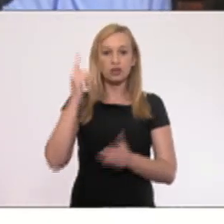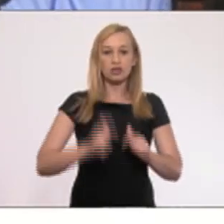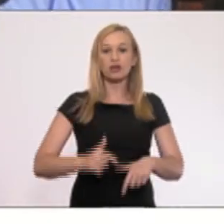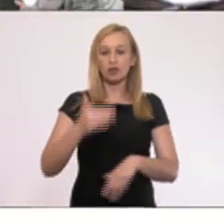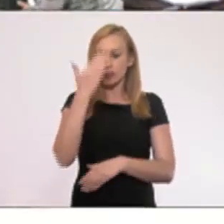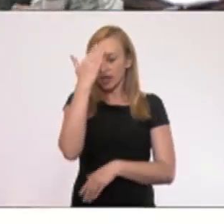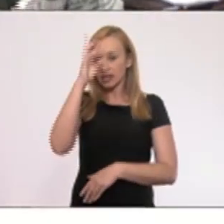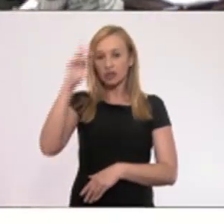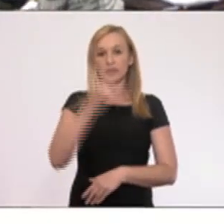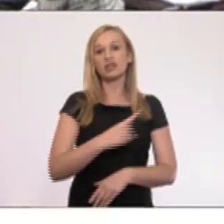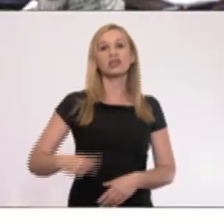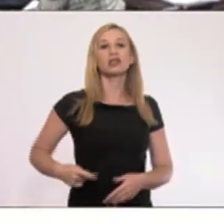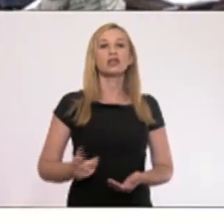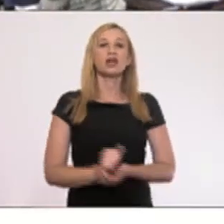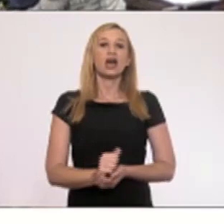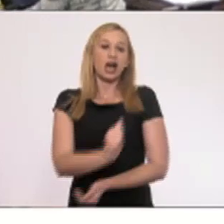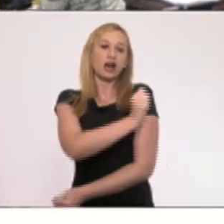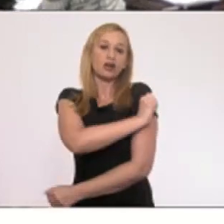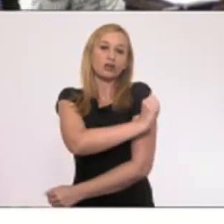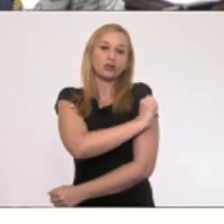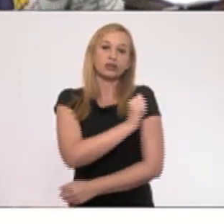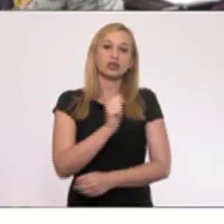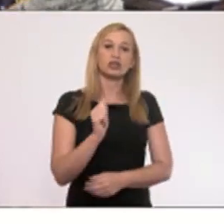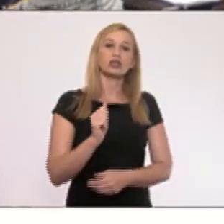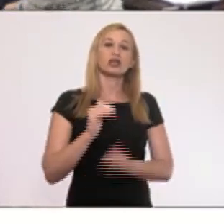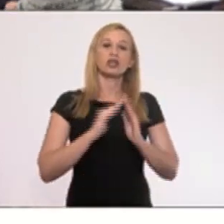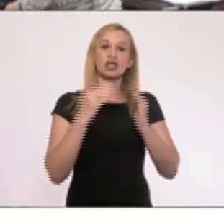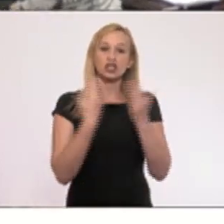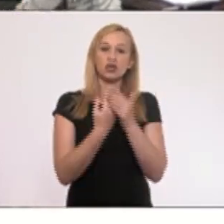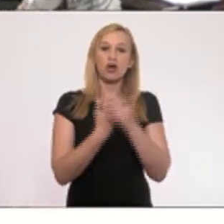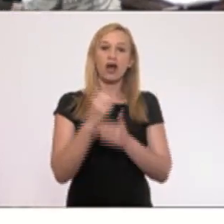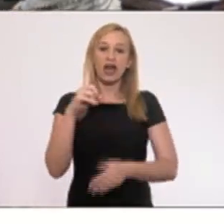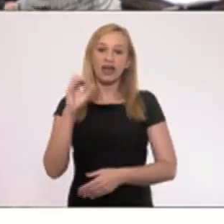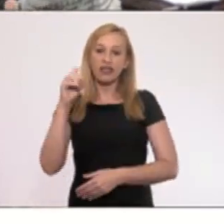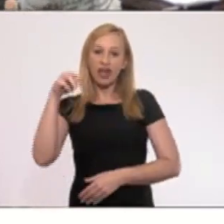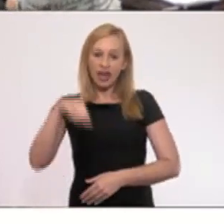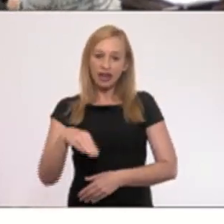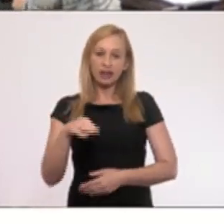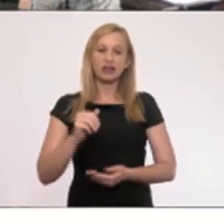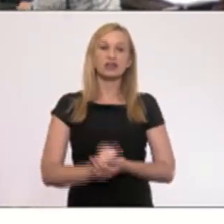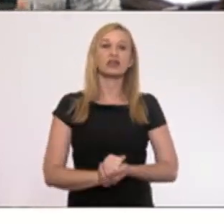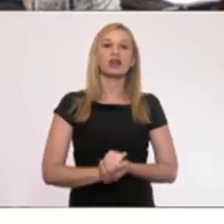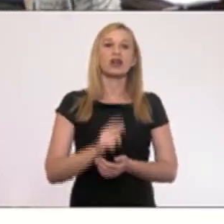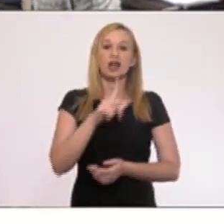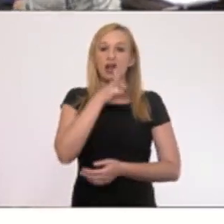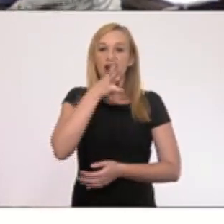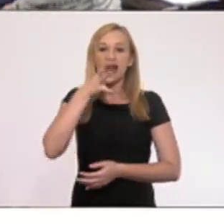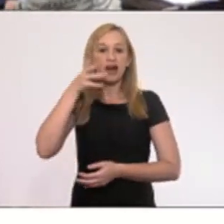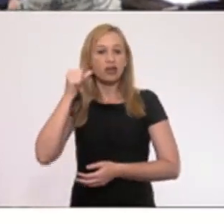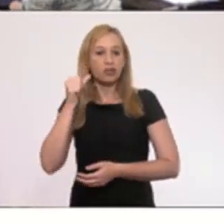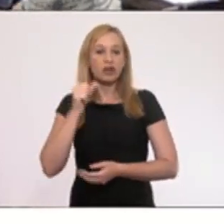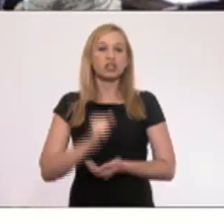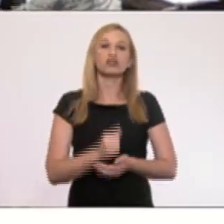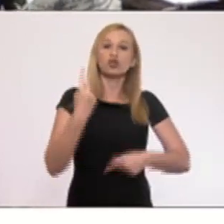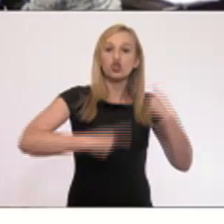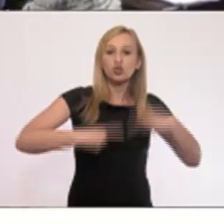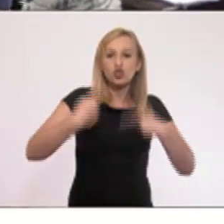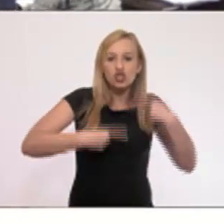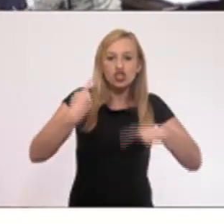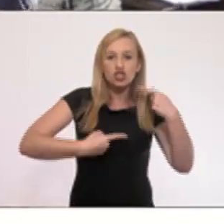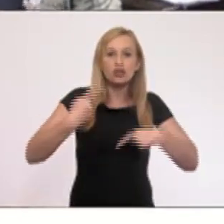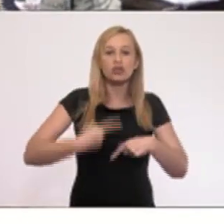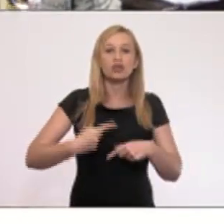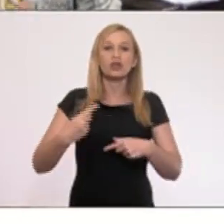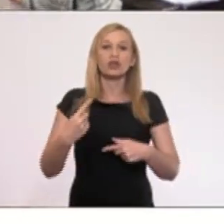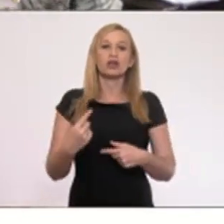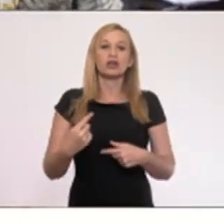senhor presidente. Fazer menção às alunas do Colégio Éden, no Largo do Machado, no primeiro ano do ensino médio, que estão discutindo